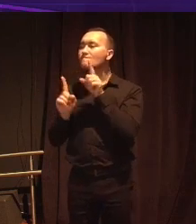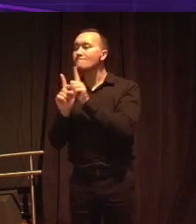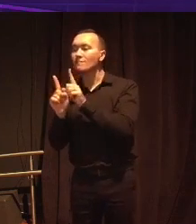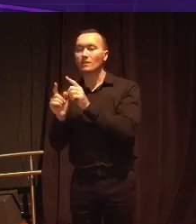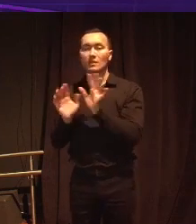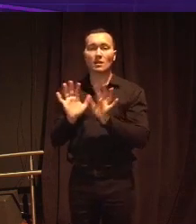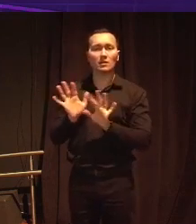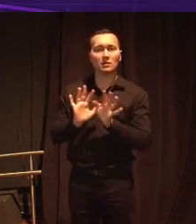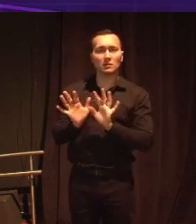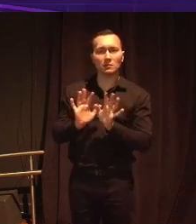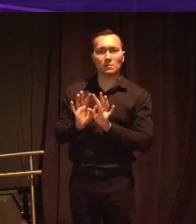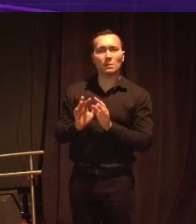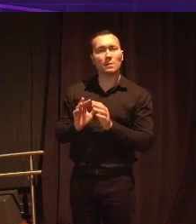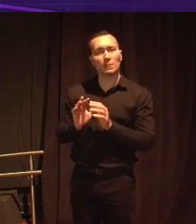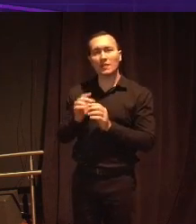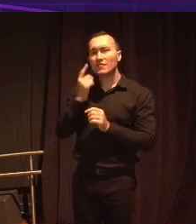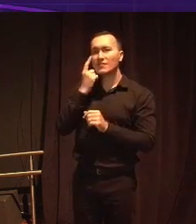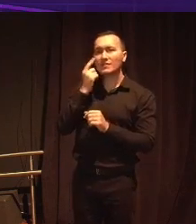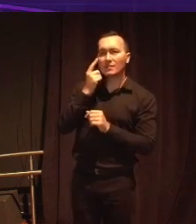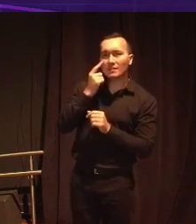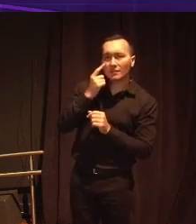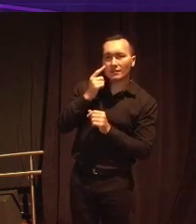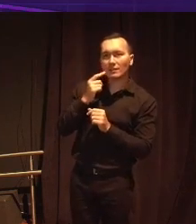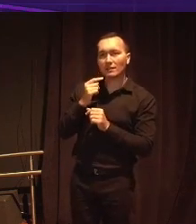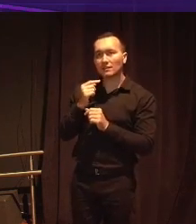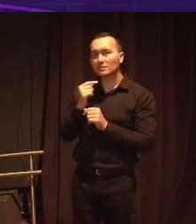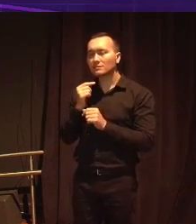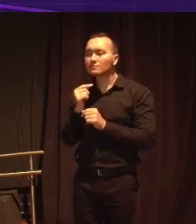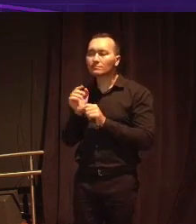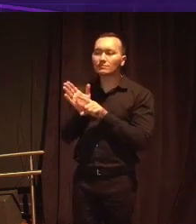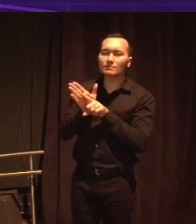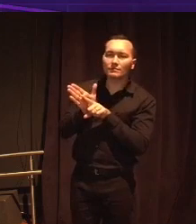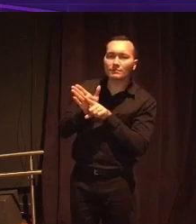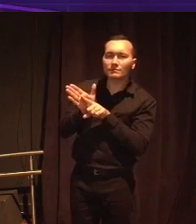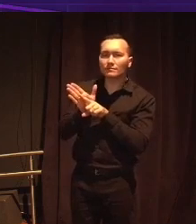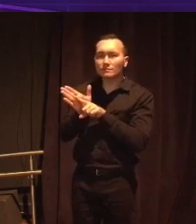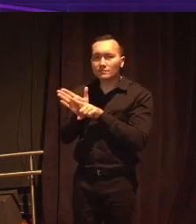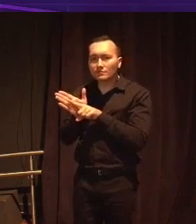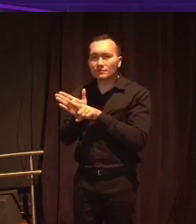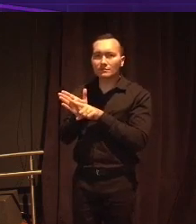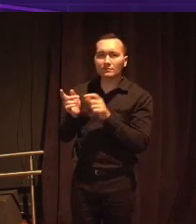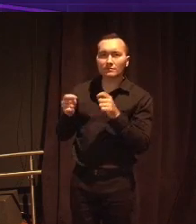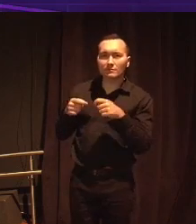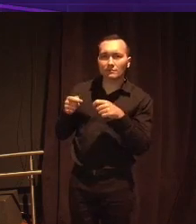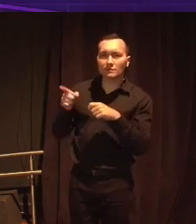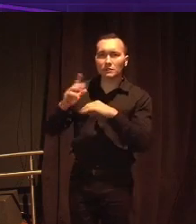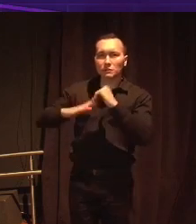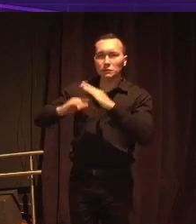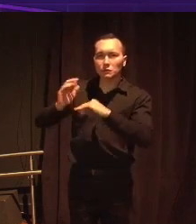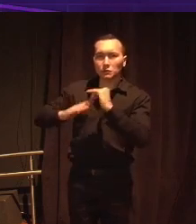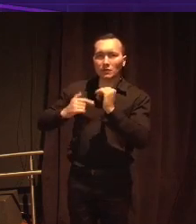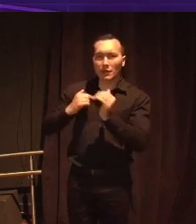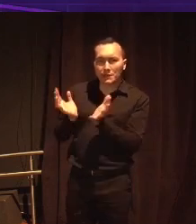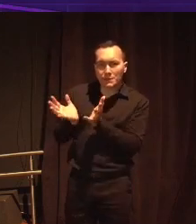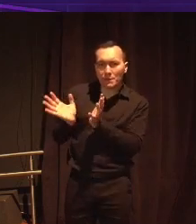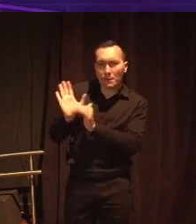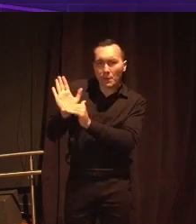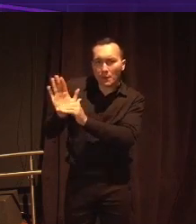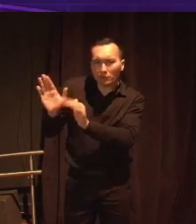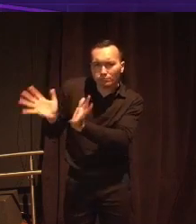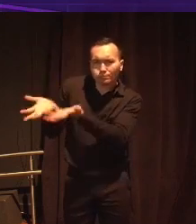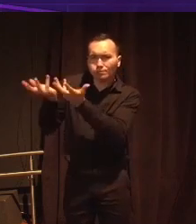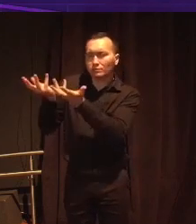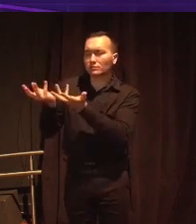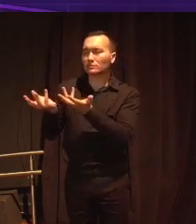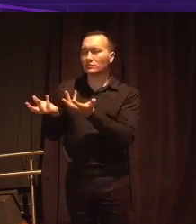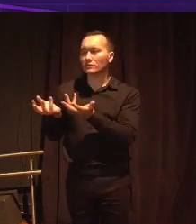é complementar aquele time, né? Então, se alguém tem um skill ou tem ou não tem algum skill, como é